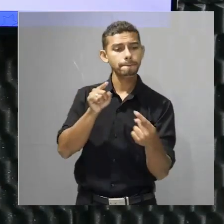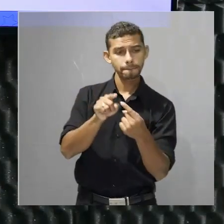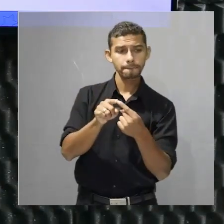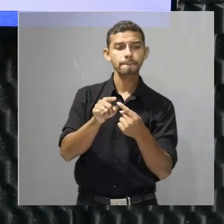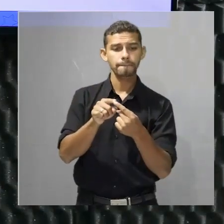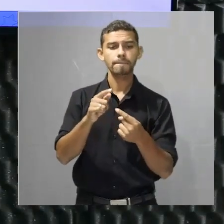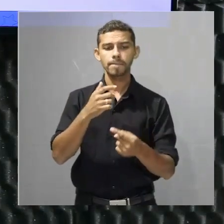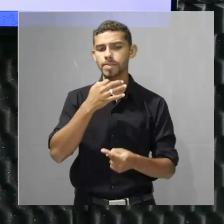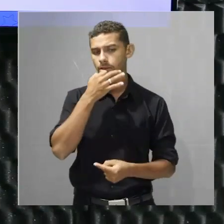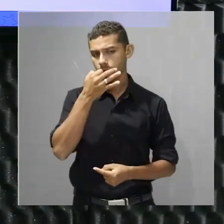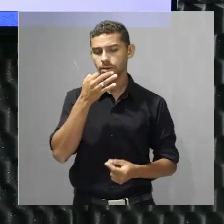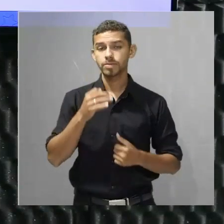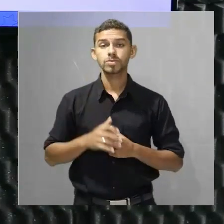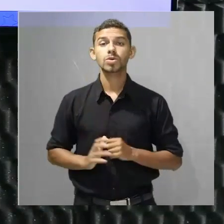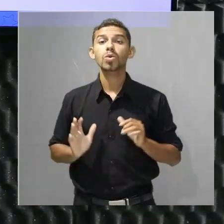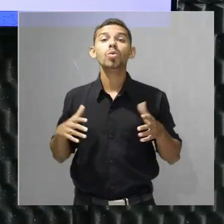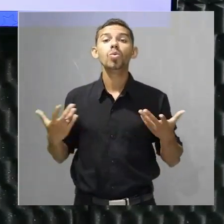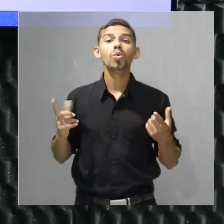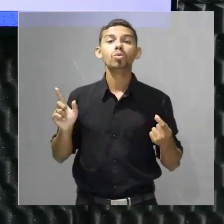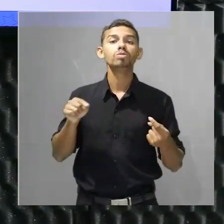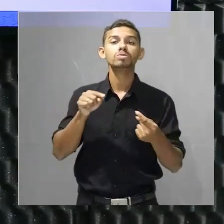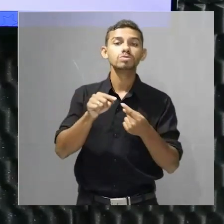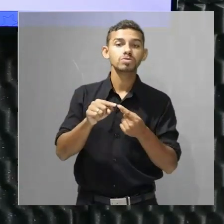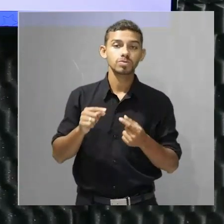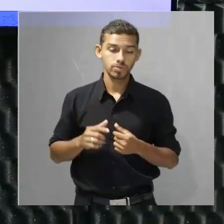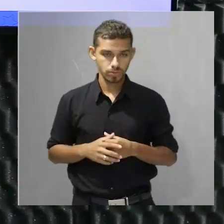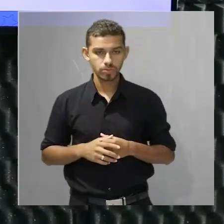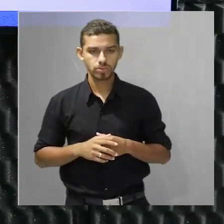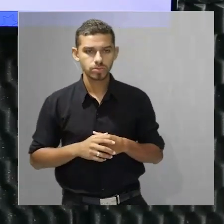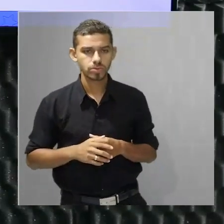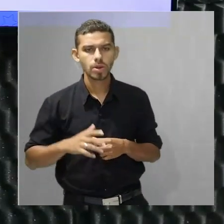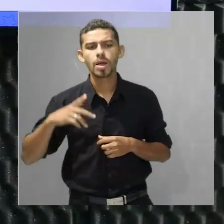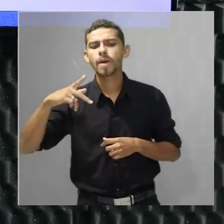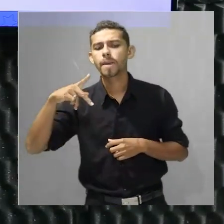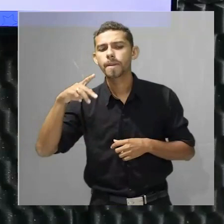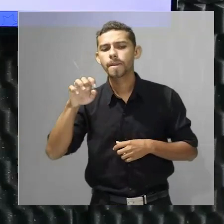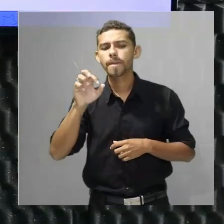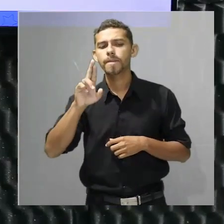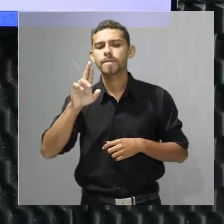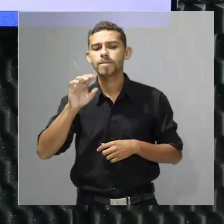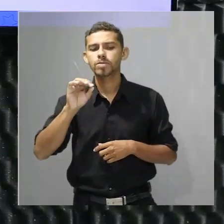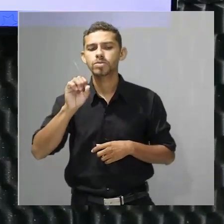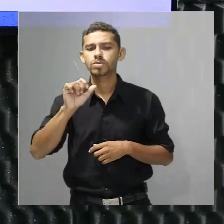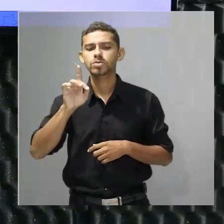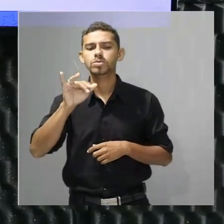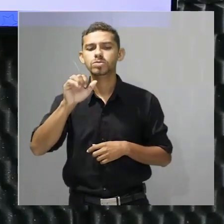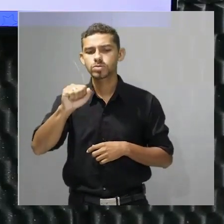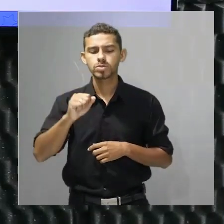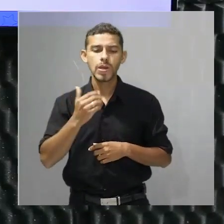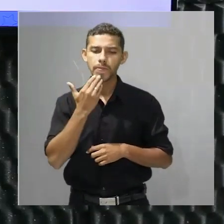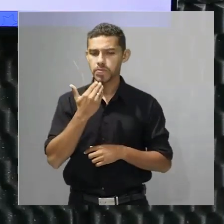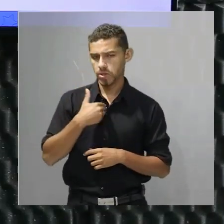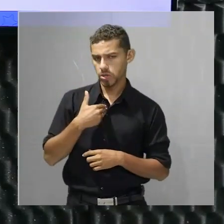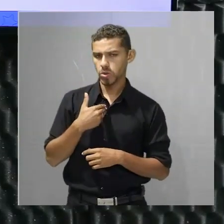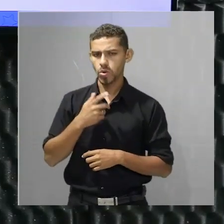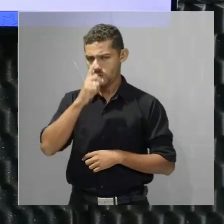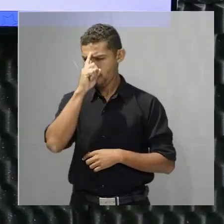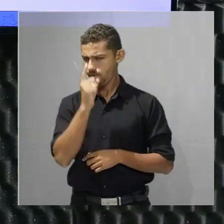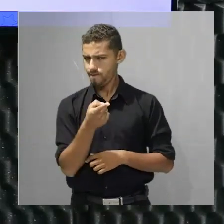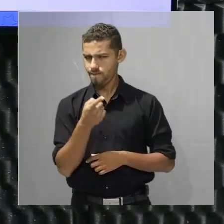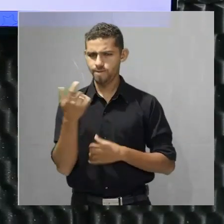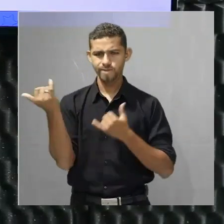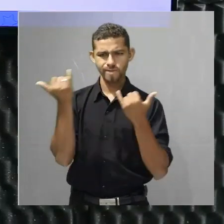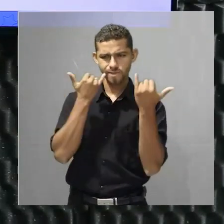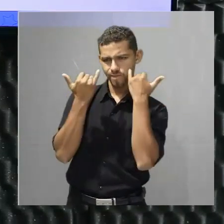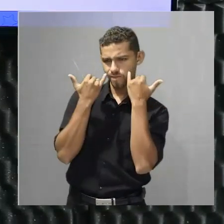ato de linguagem Qual é a intenção persuadir ordenar informar